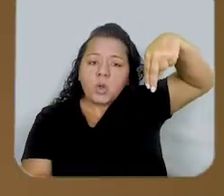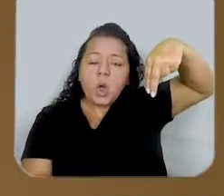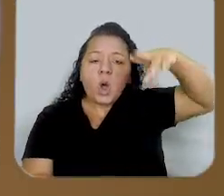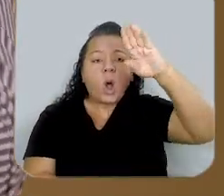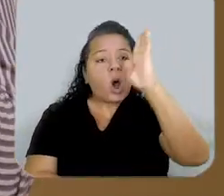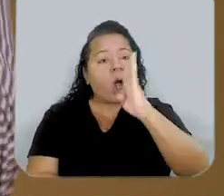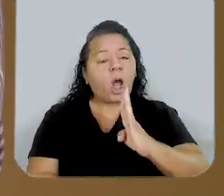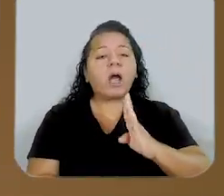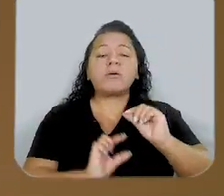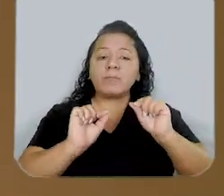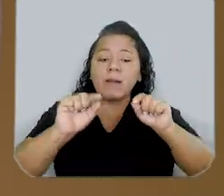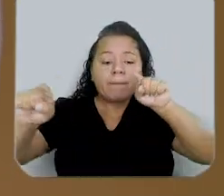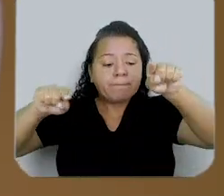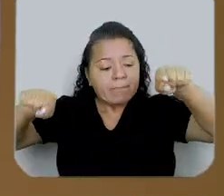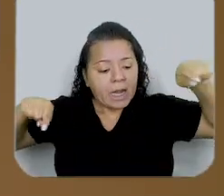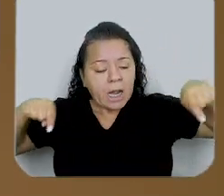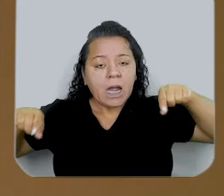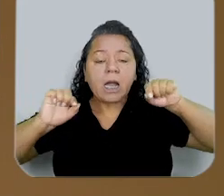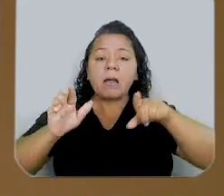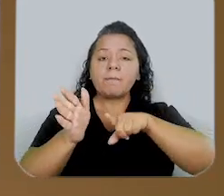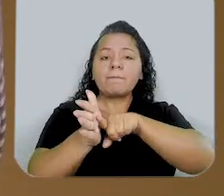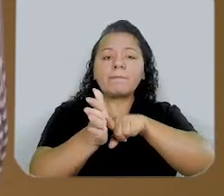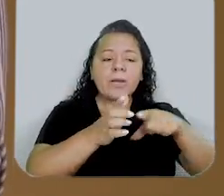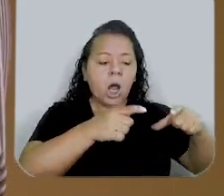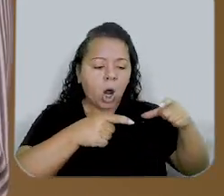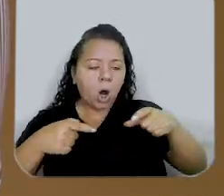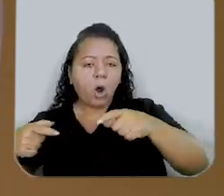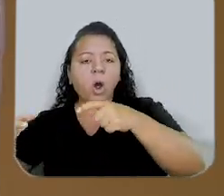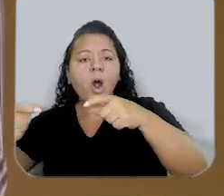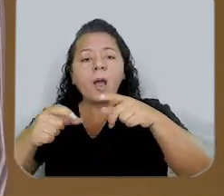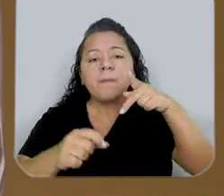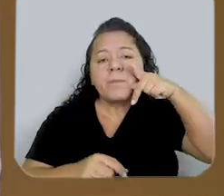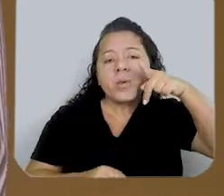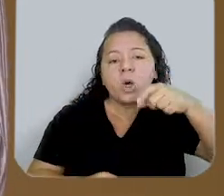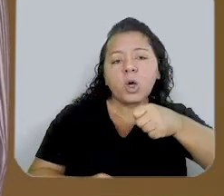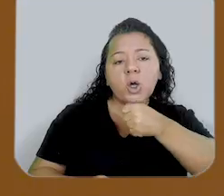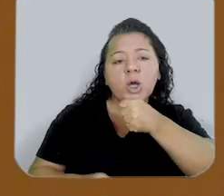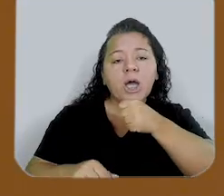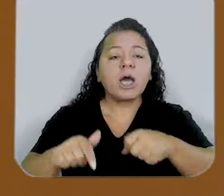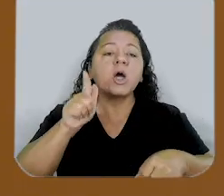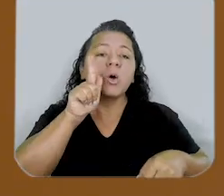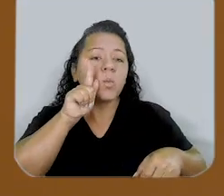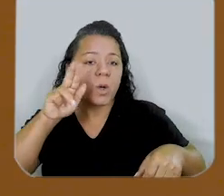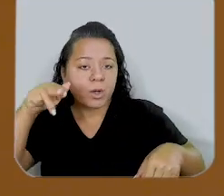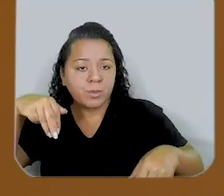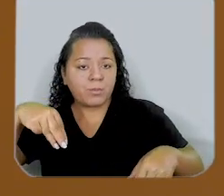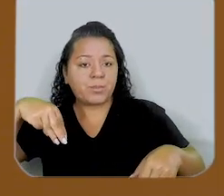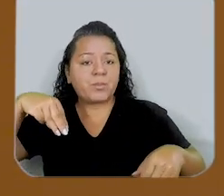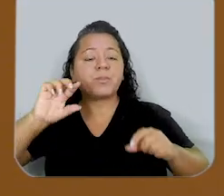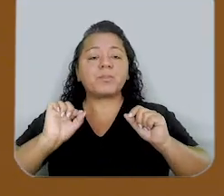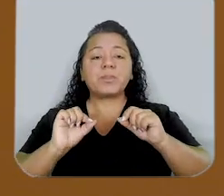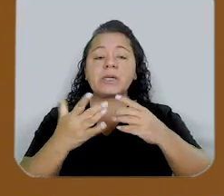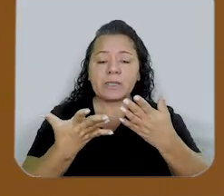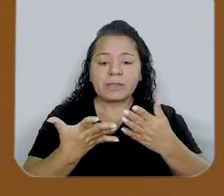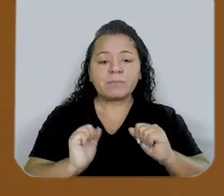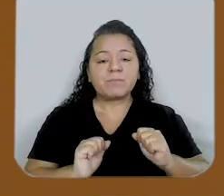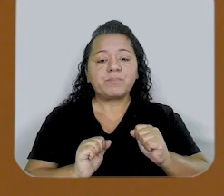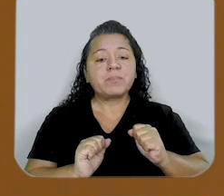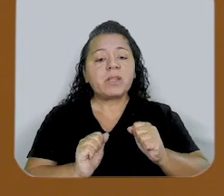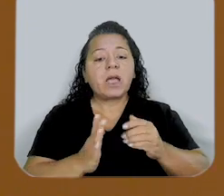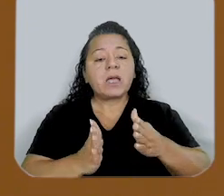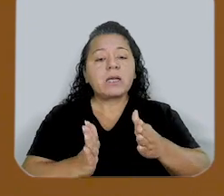mais localizando ainda melhor a nossa pesquisa para Porto Velho e Guajará-Mirim. Já que você traça esse